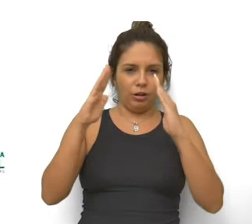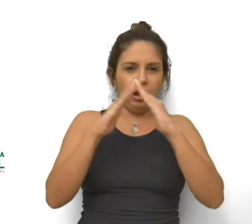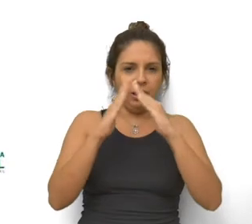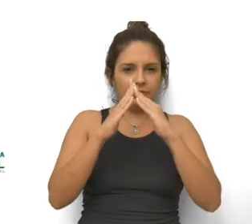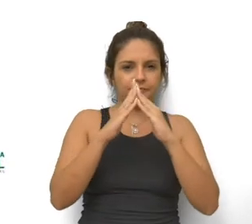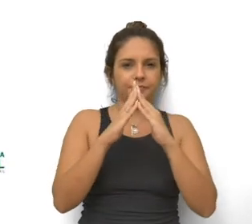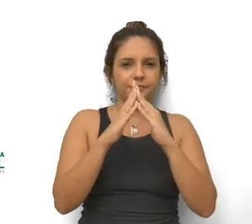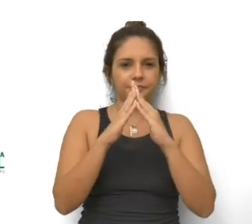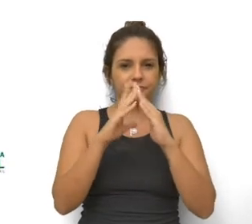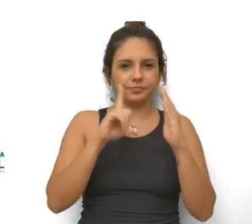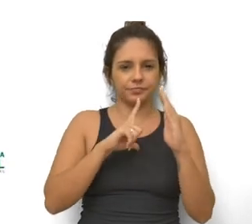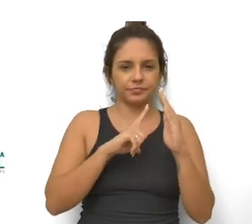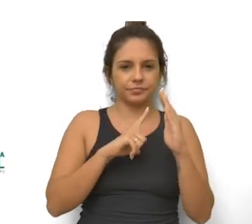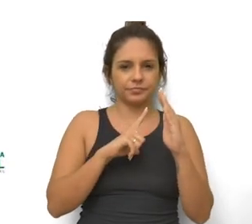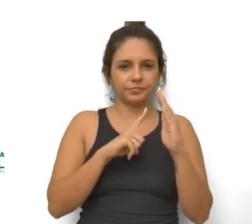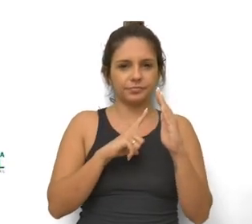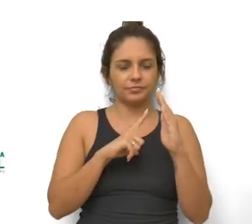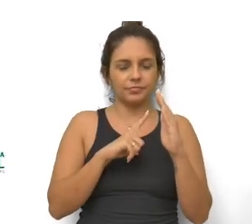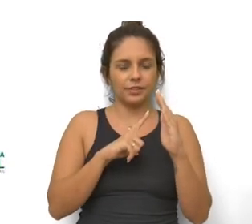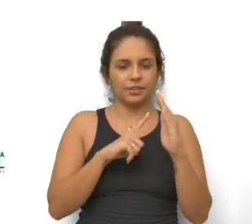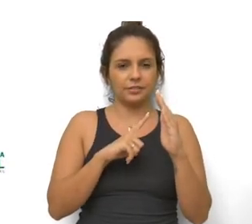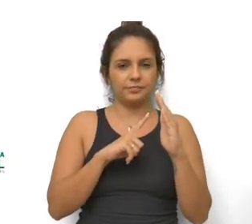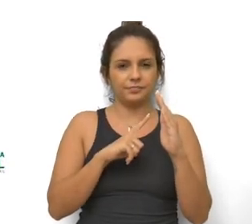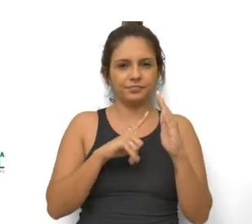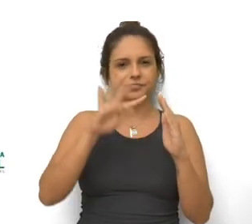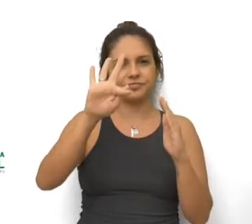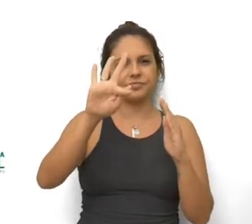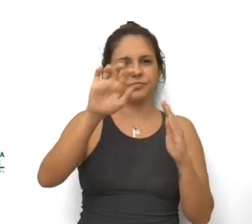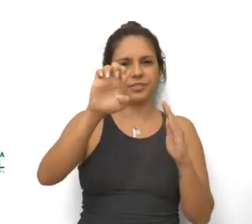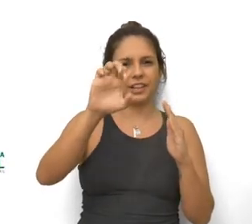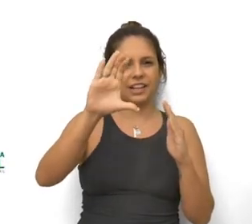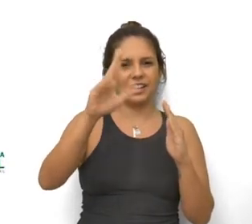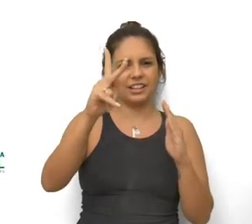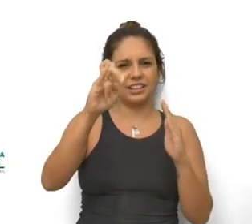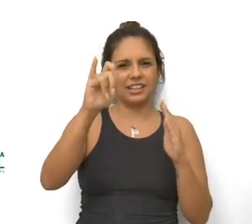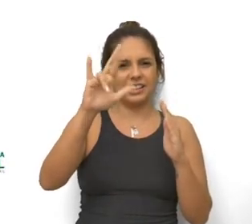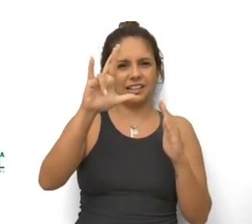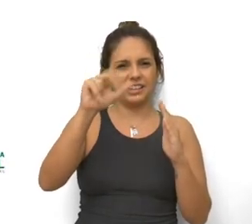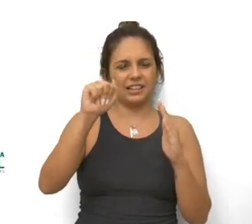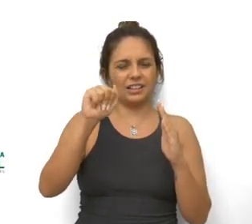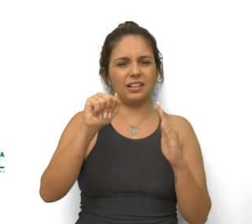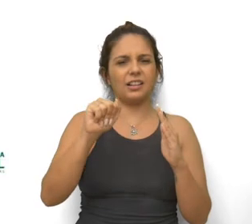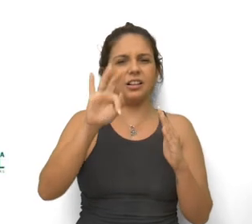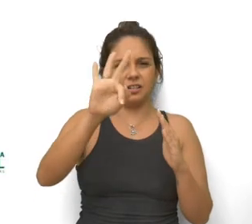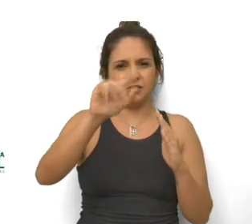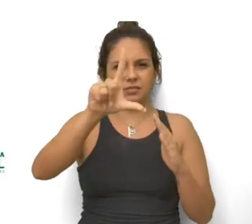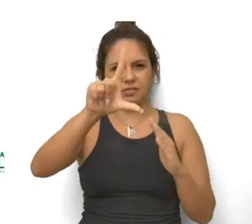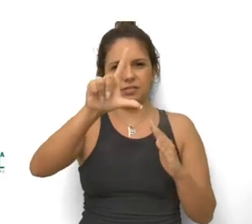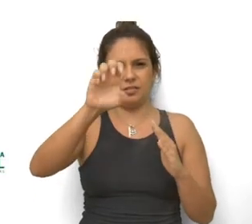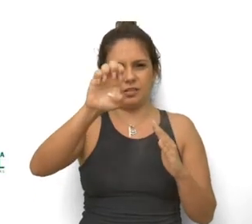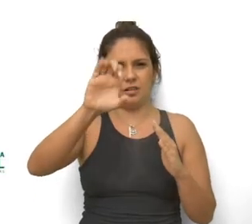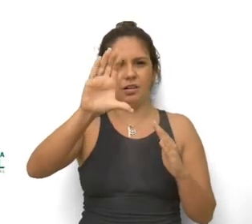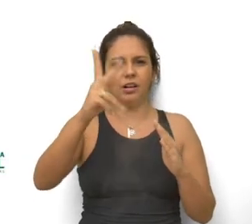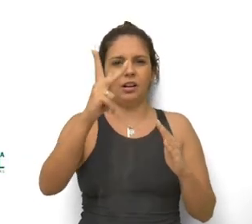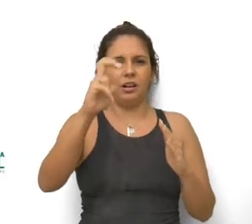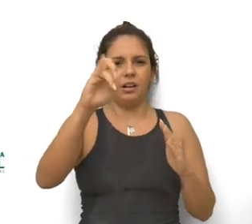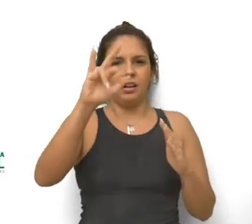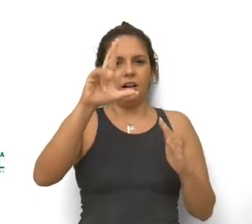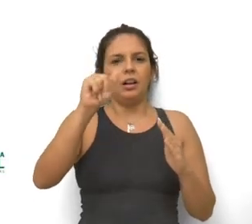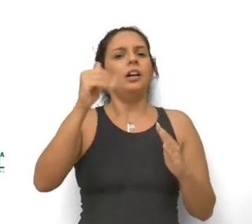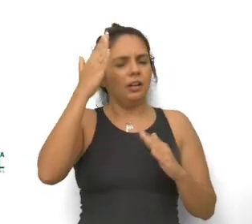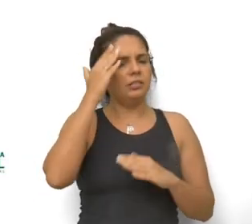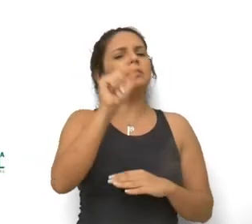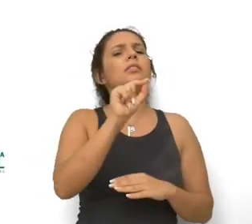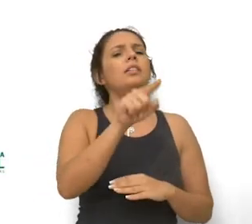que tinha flecheira, né, gente? Você lembra das flecheiras? Flecheira. Flecheira. Sabe o que é flecheira,